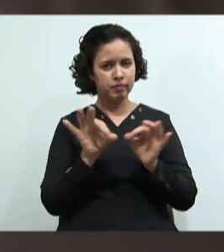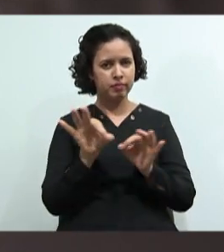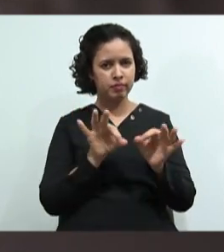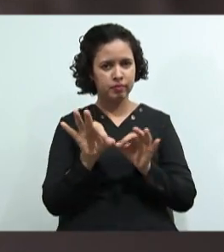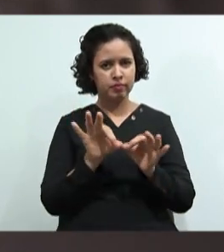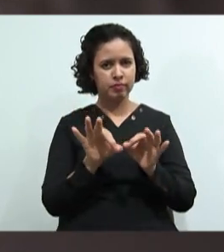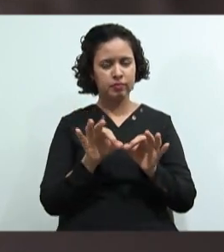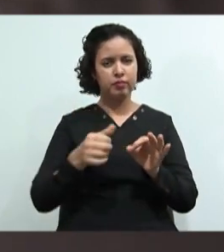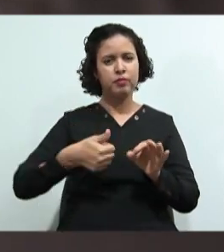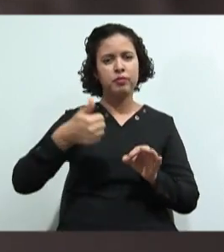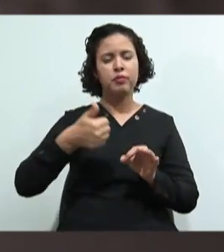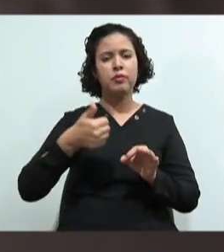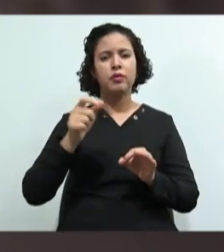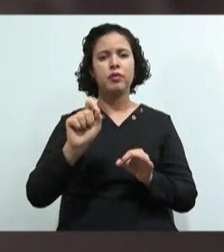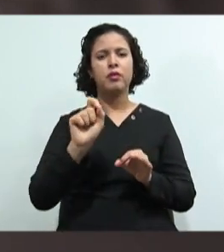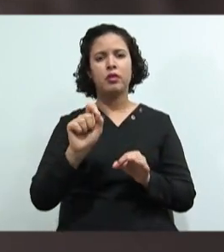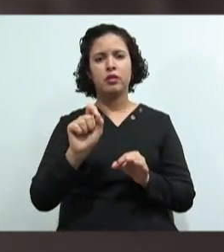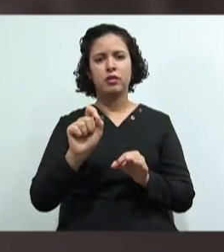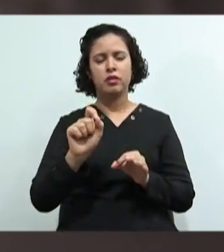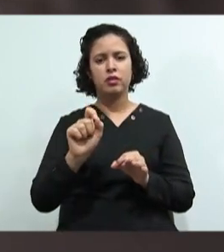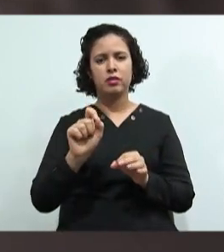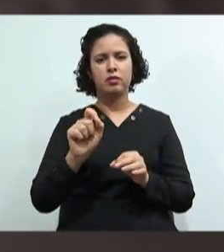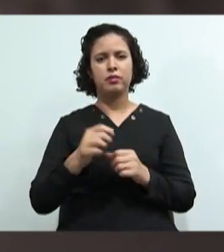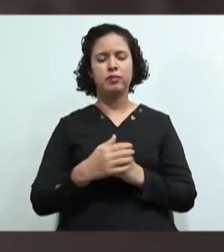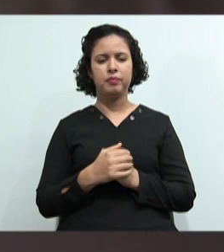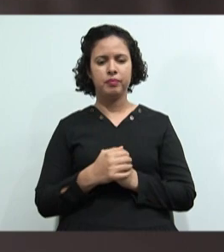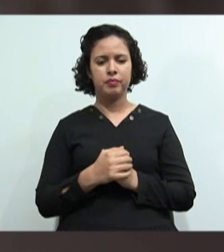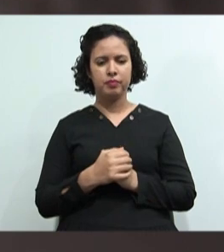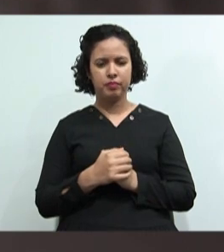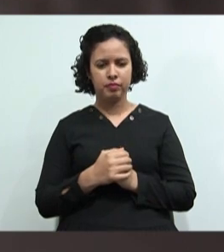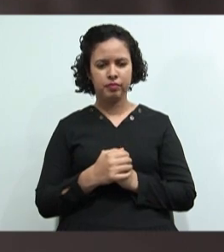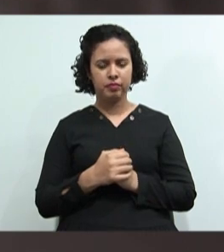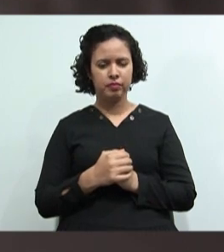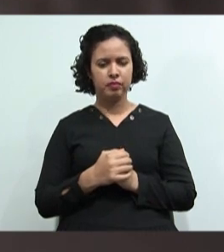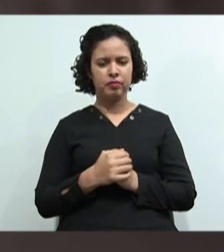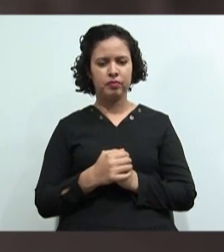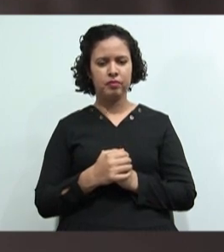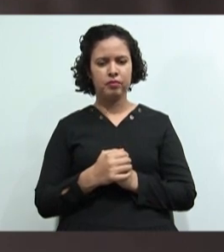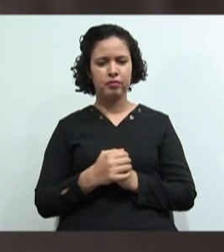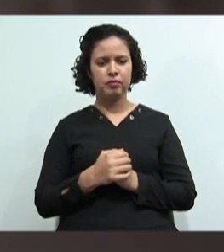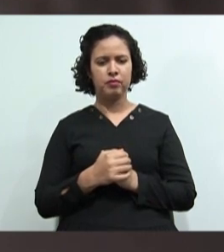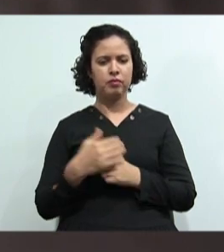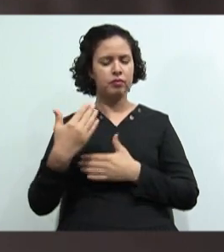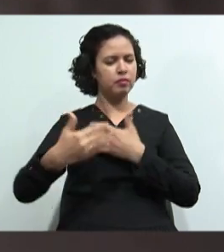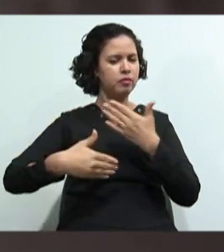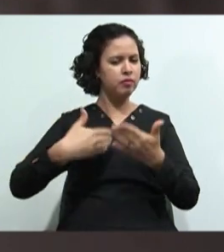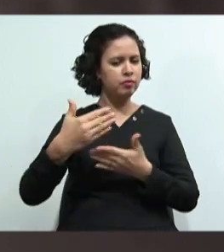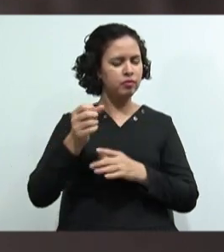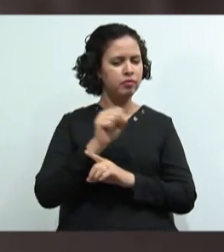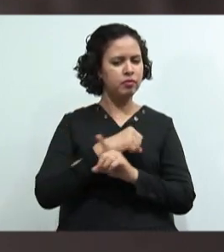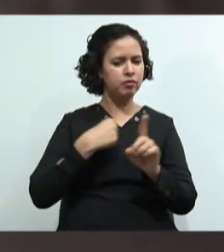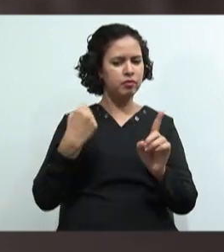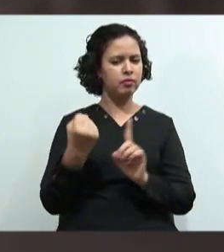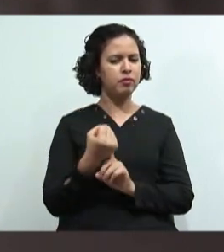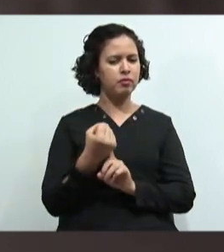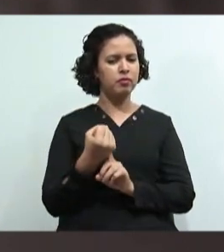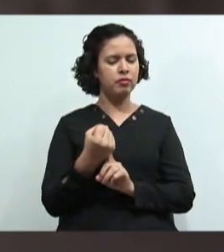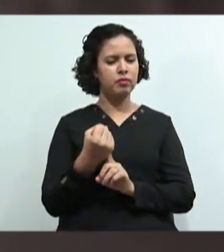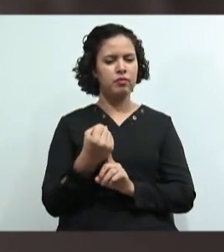A primeira coisa é ter como plano de fundo o desenvolvimento econômico, o desenvolvimento social e a proteção